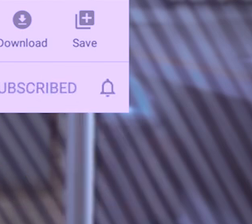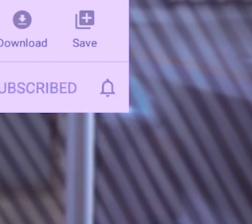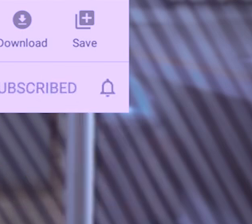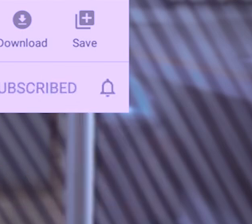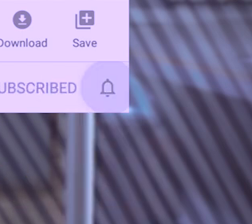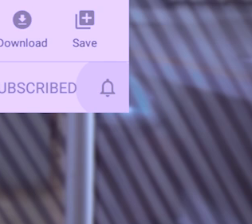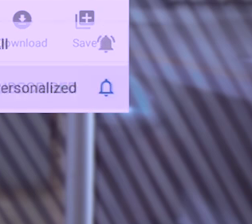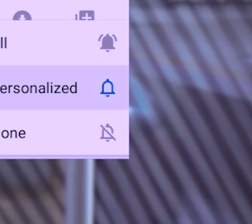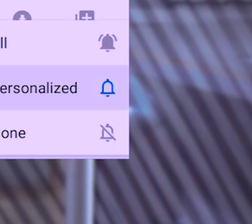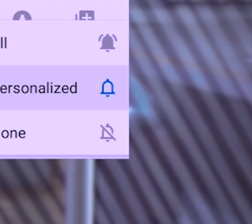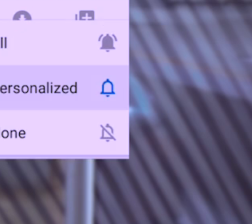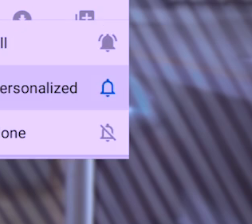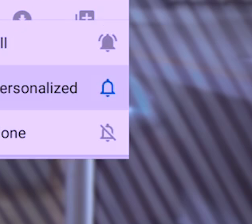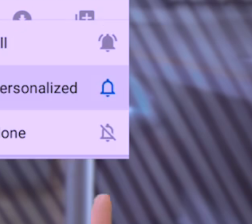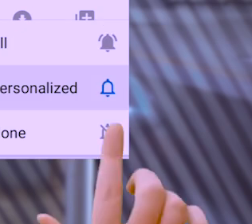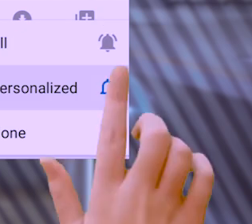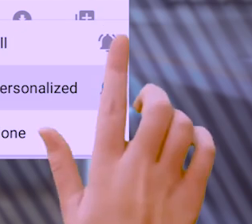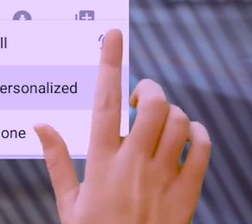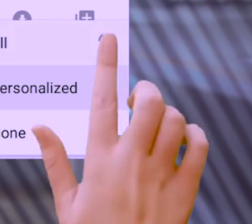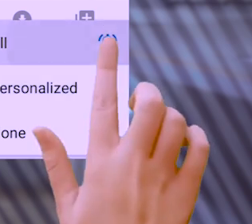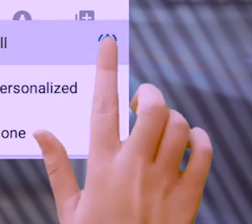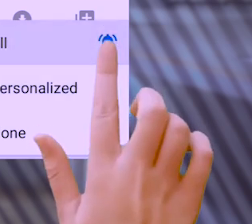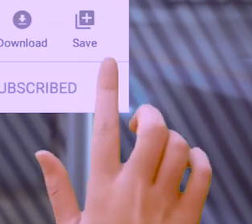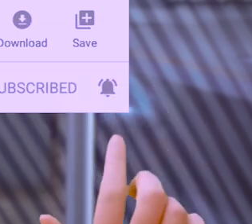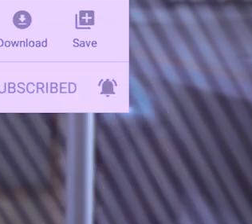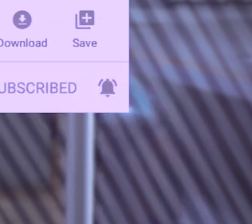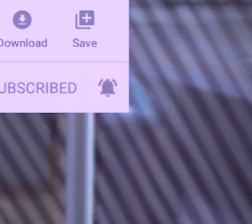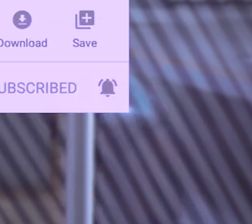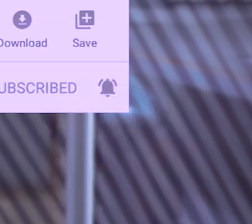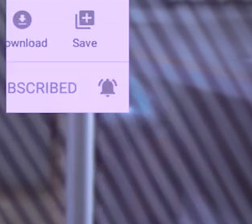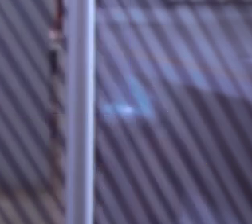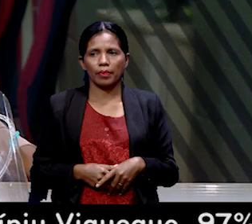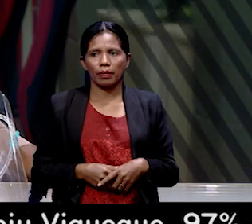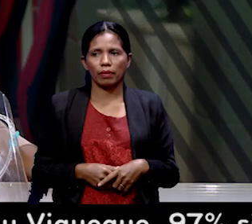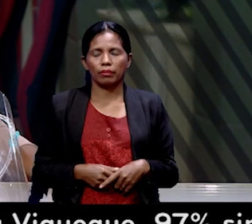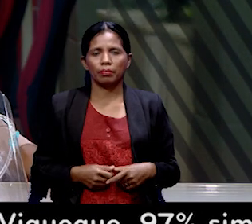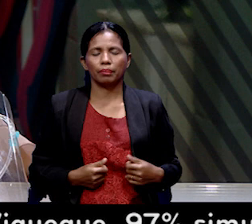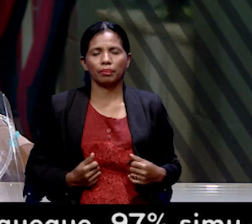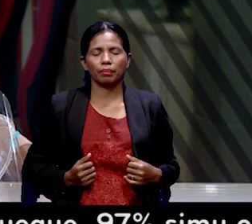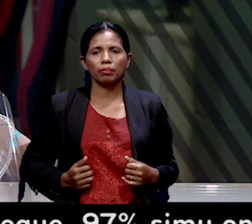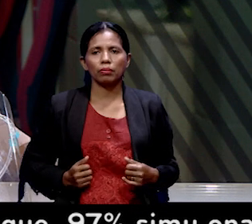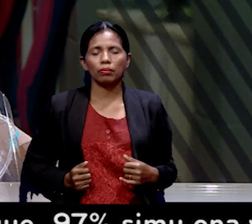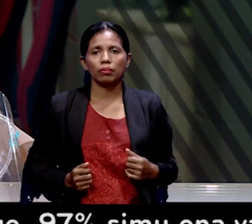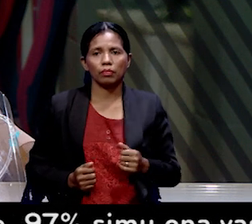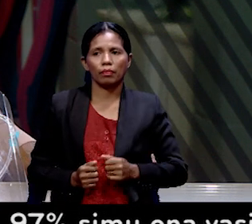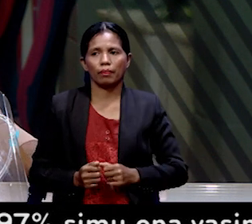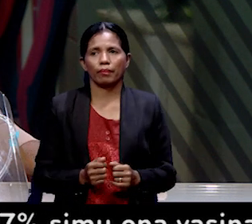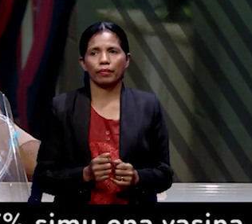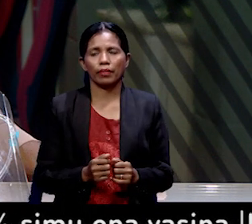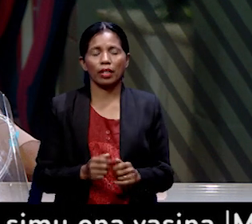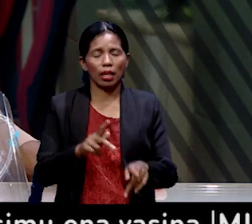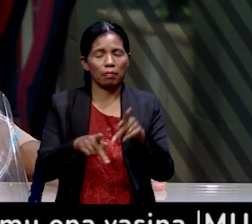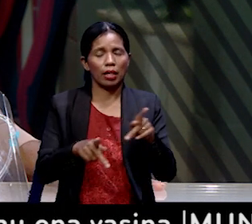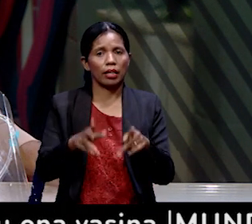no hanehan botão notificação atunune la bele la com informação fom husiami. É maranhat cana que confronto